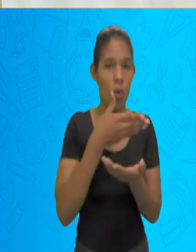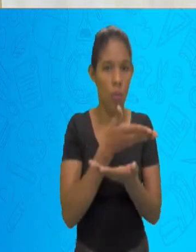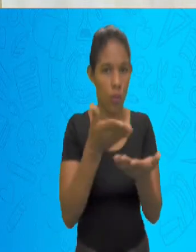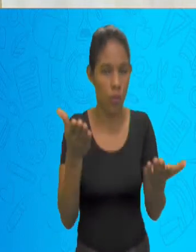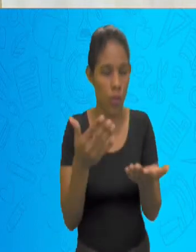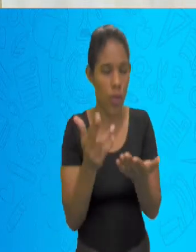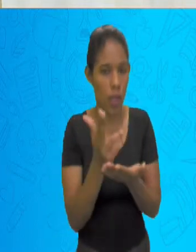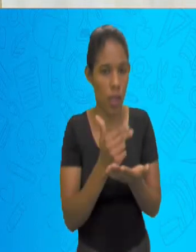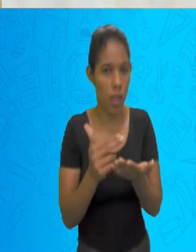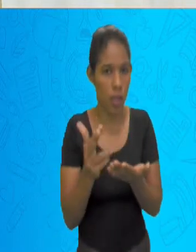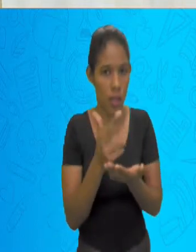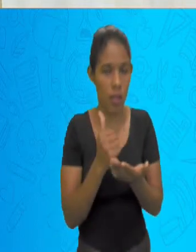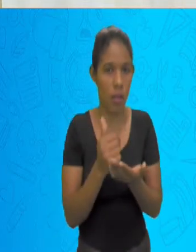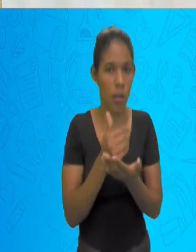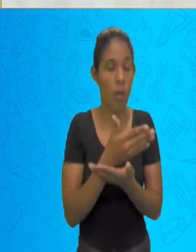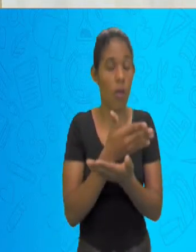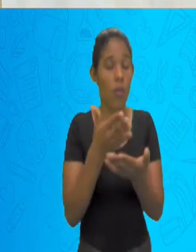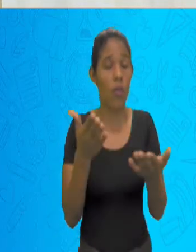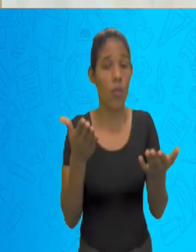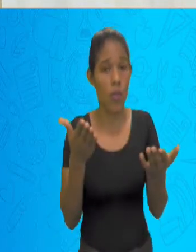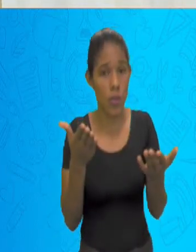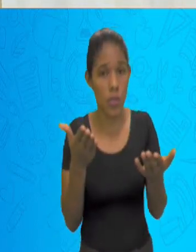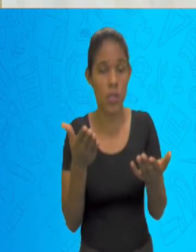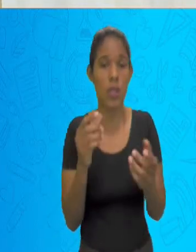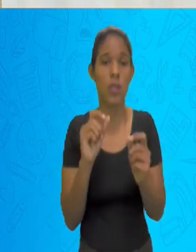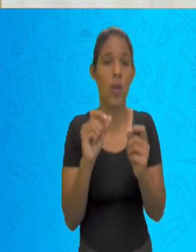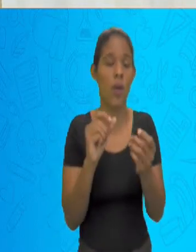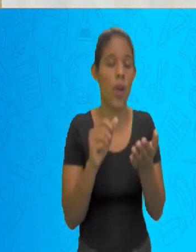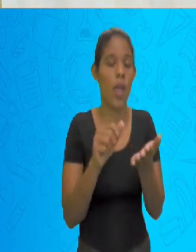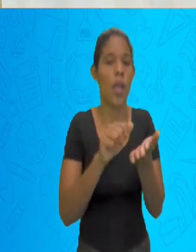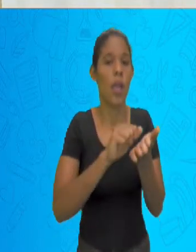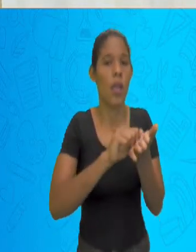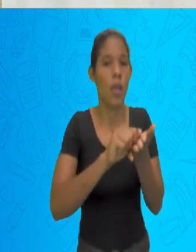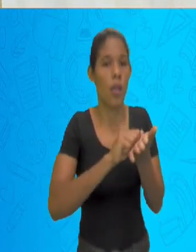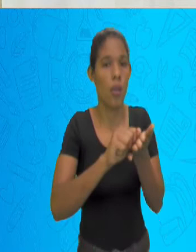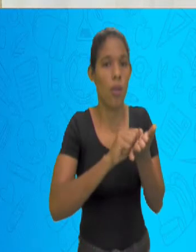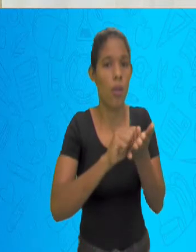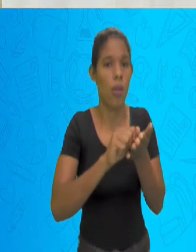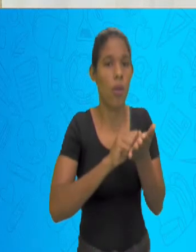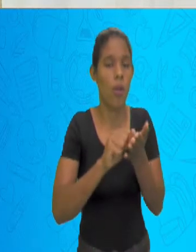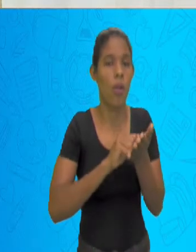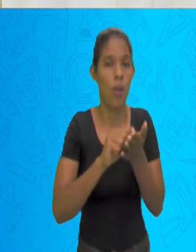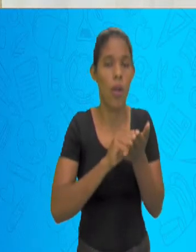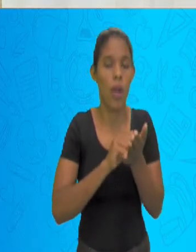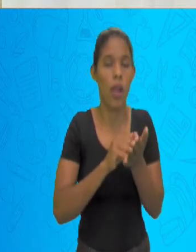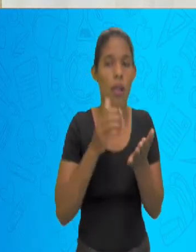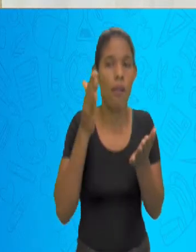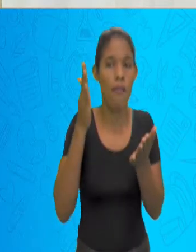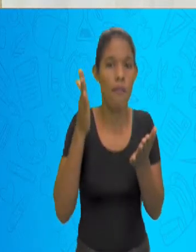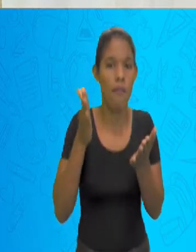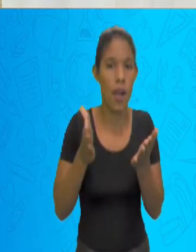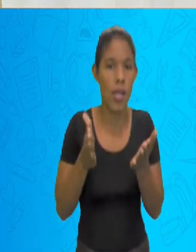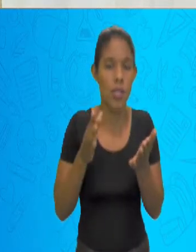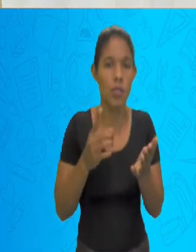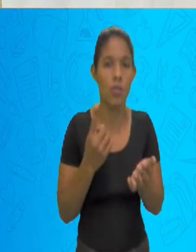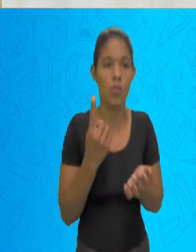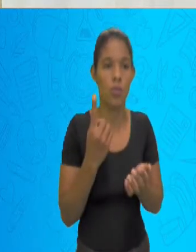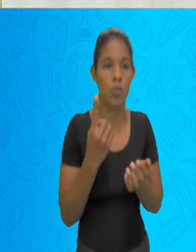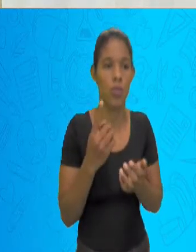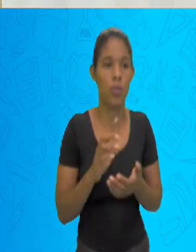vai colorir para mim agora uma das faces. Eu vou colorir aqui a face